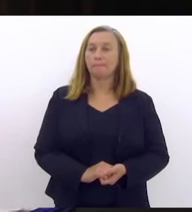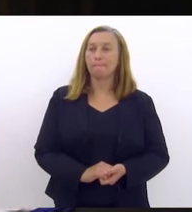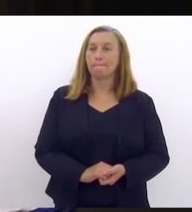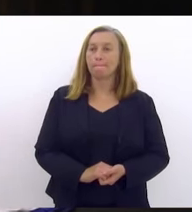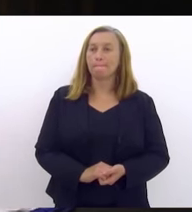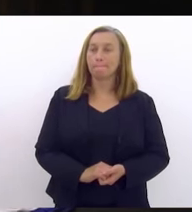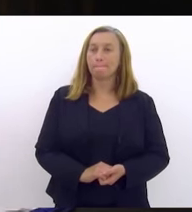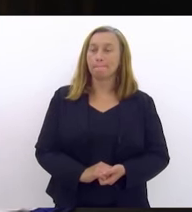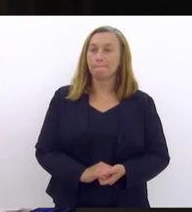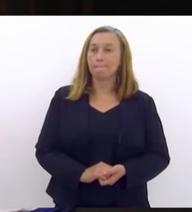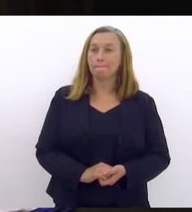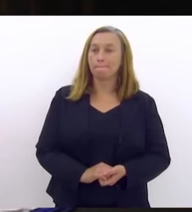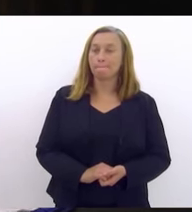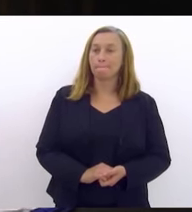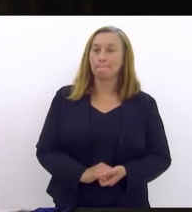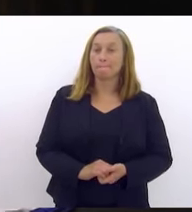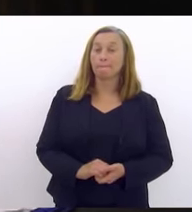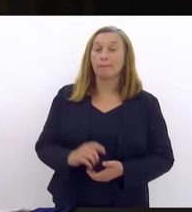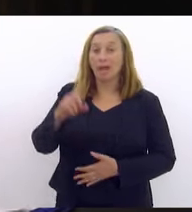a Deus honra,